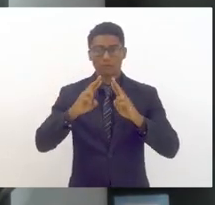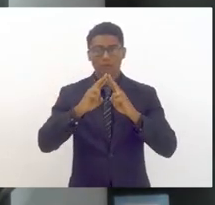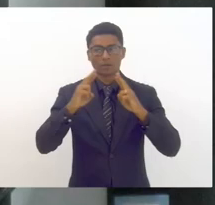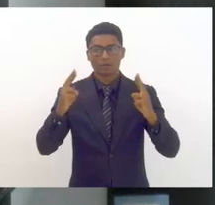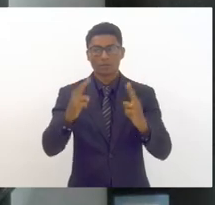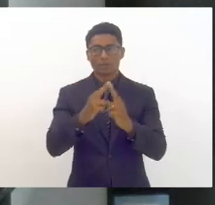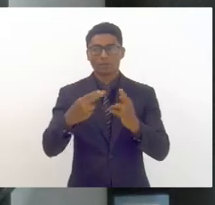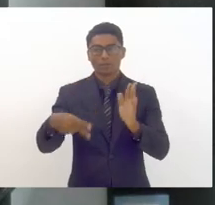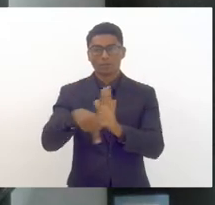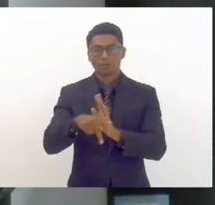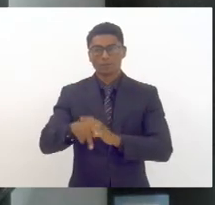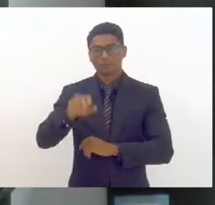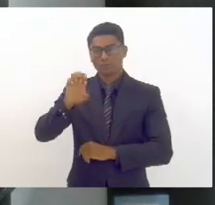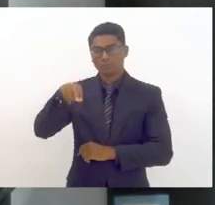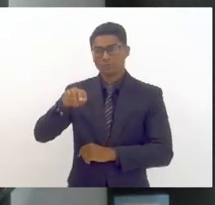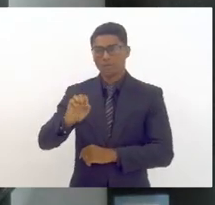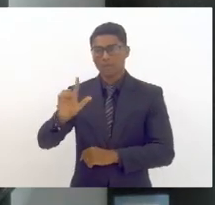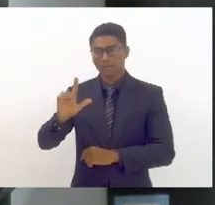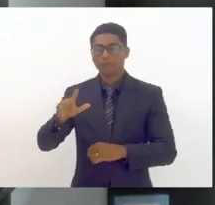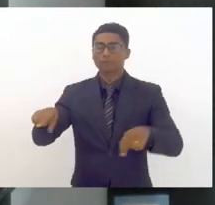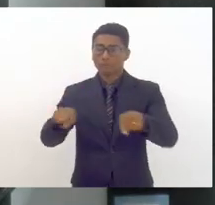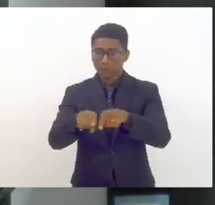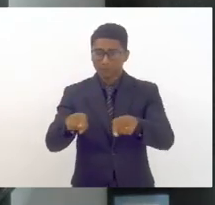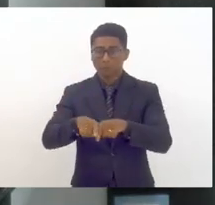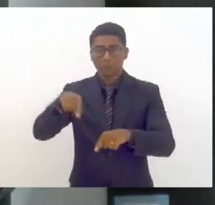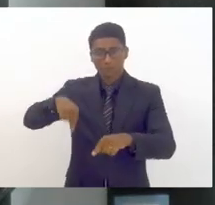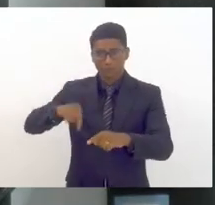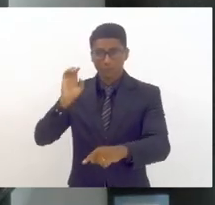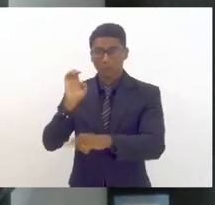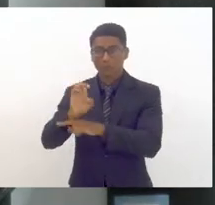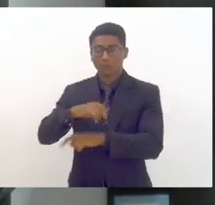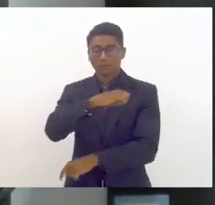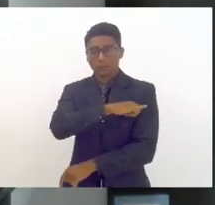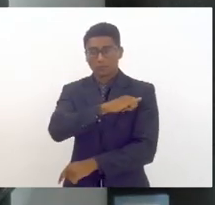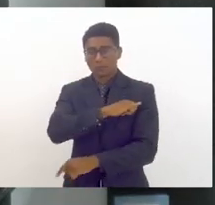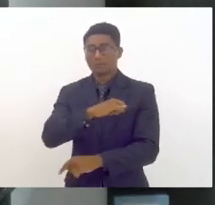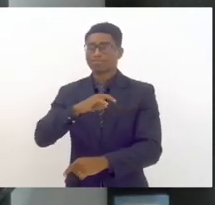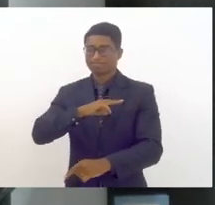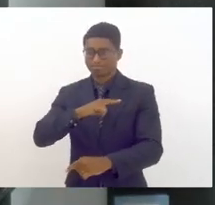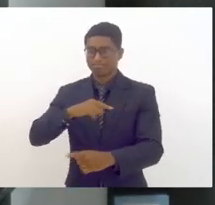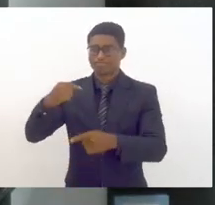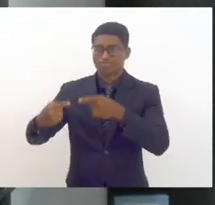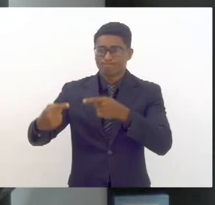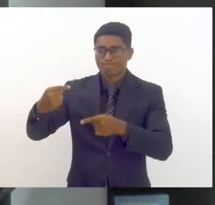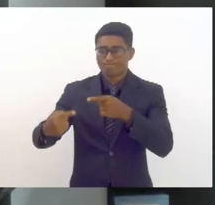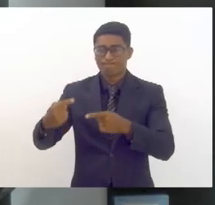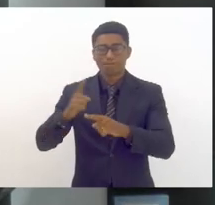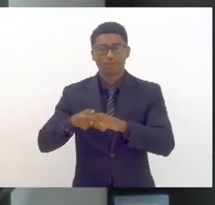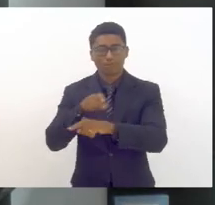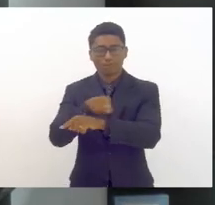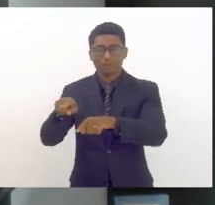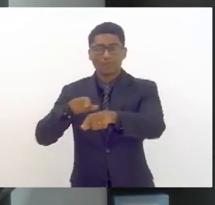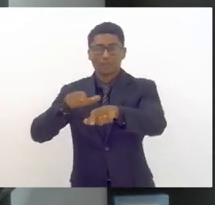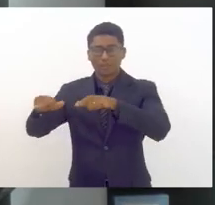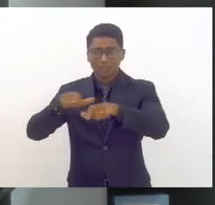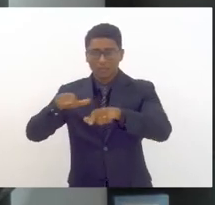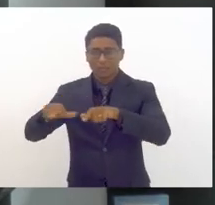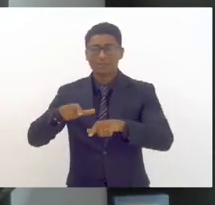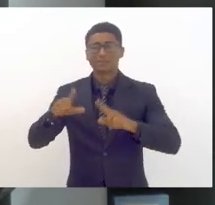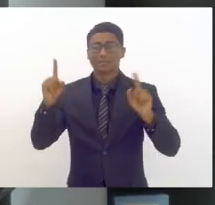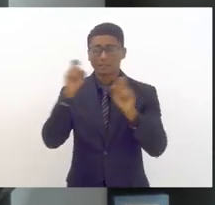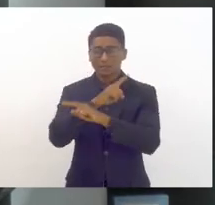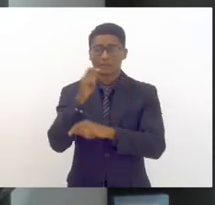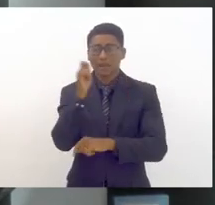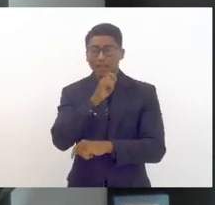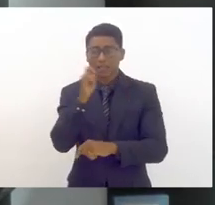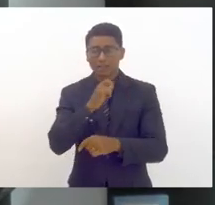da Enel, que é outra briga dentro desse estado do Rio de Janeiro, pela qualidade da prestação de serviço, no fornecimento de